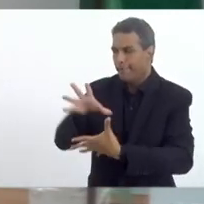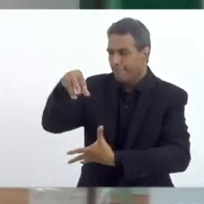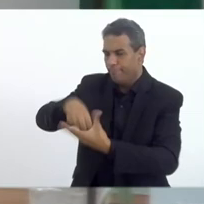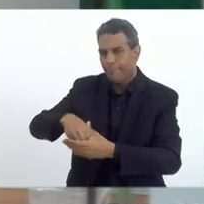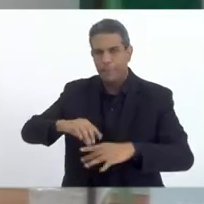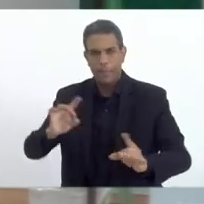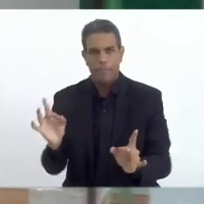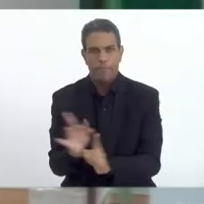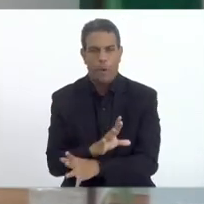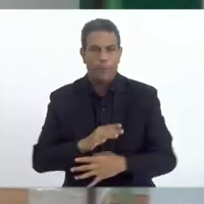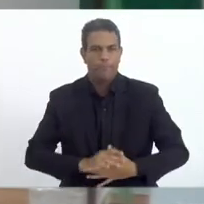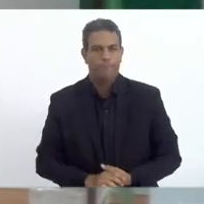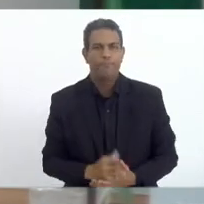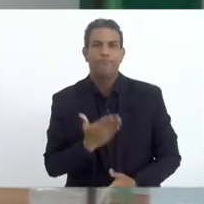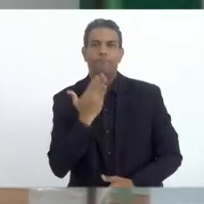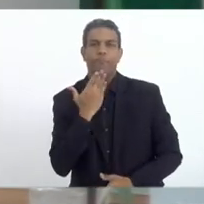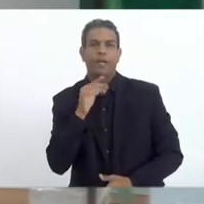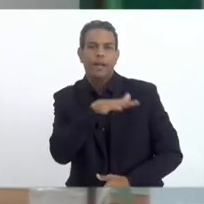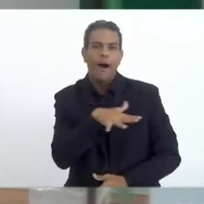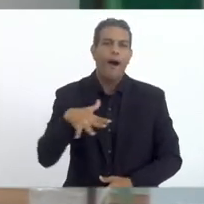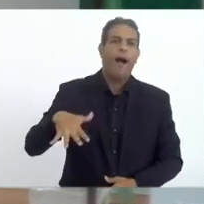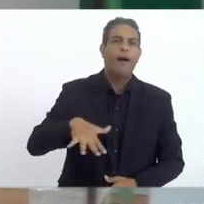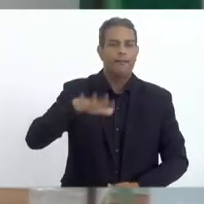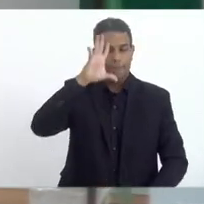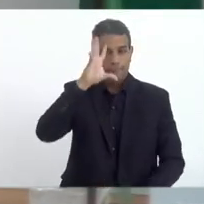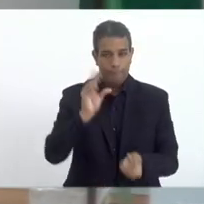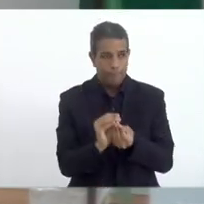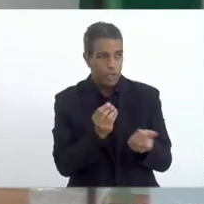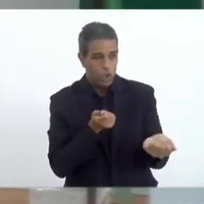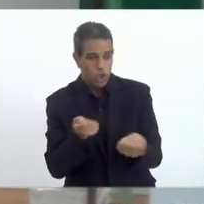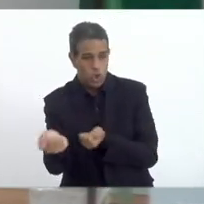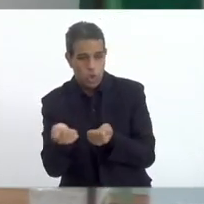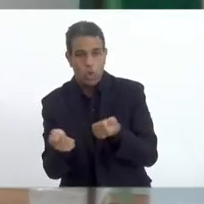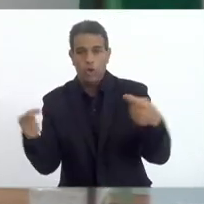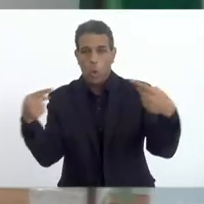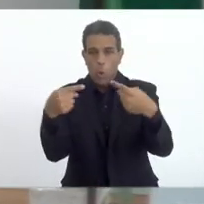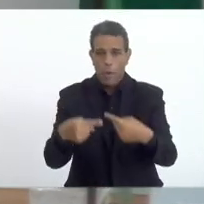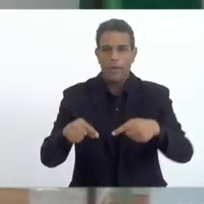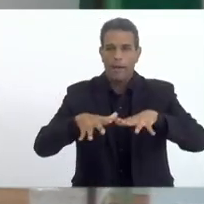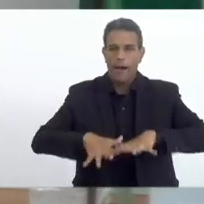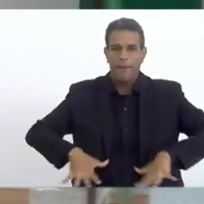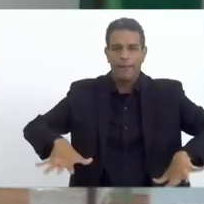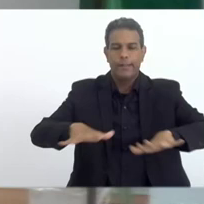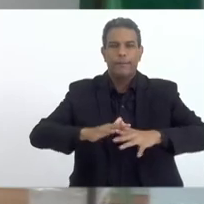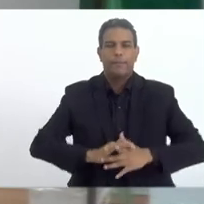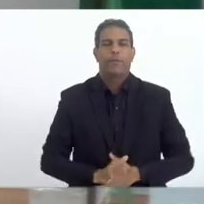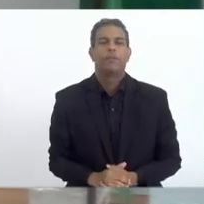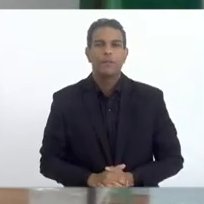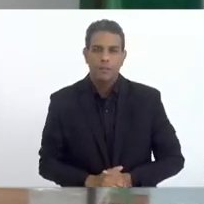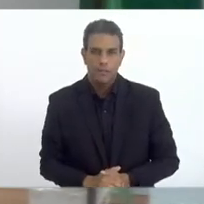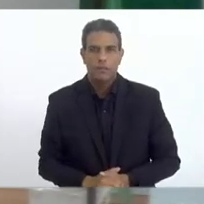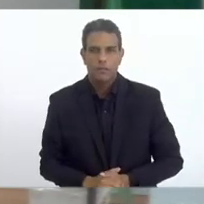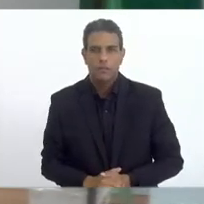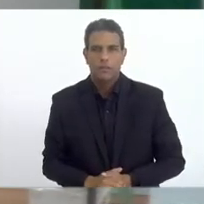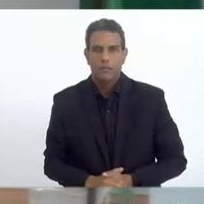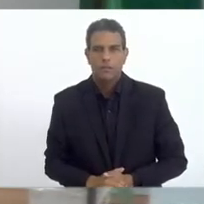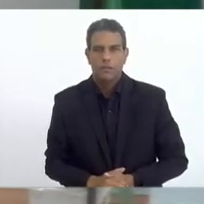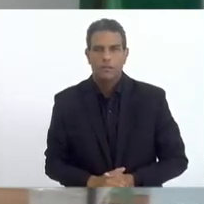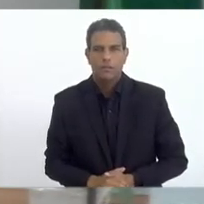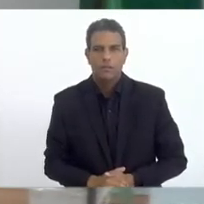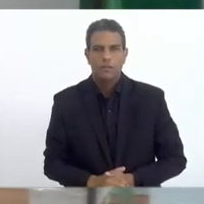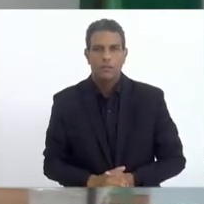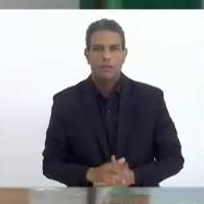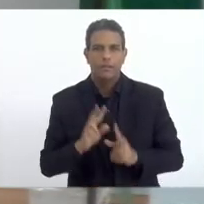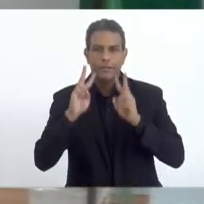acatadas. Isso faz parte do jogo político do parlamento. A gente conviveu agora no